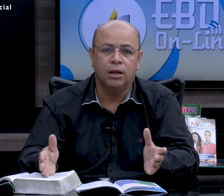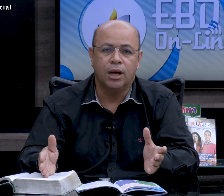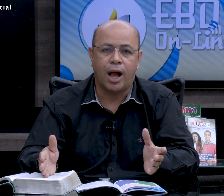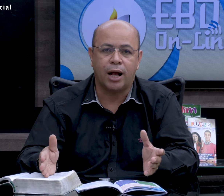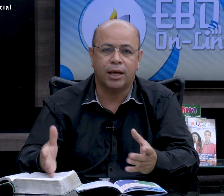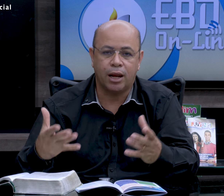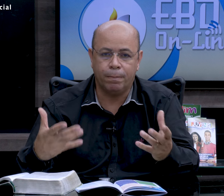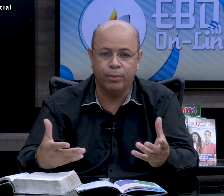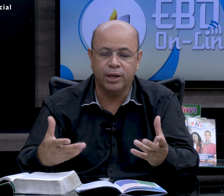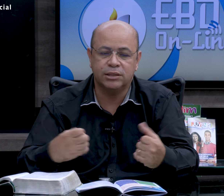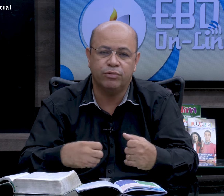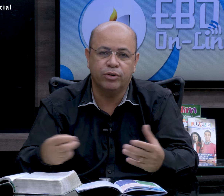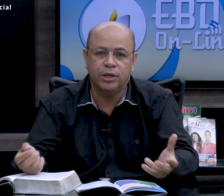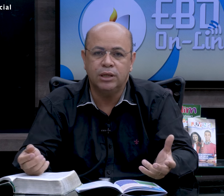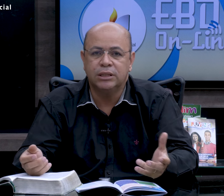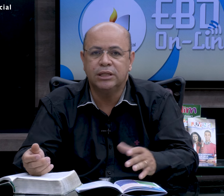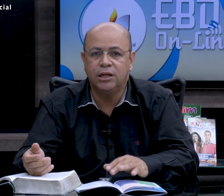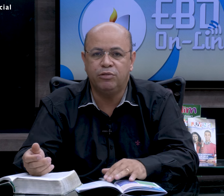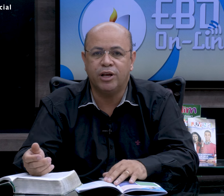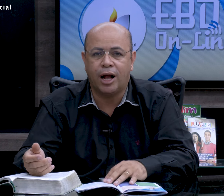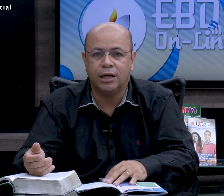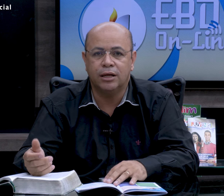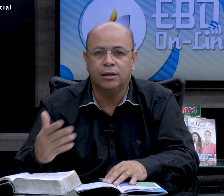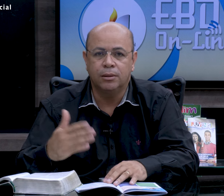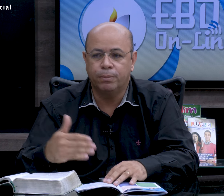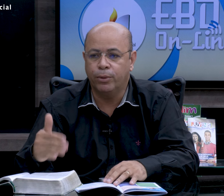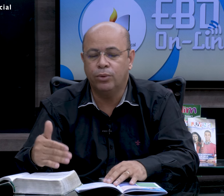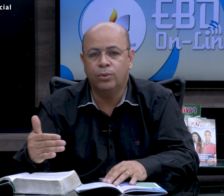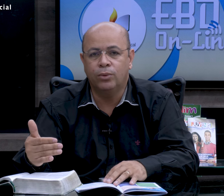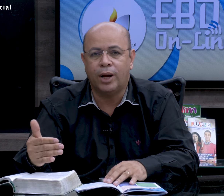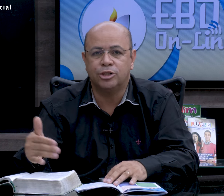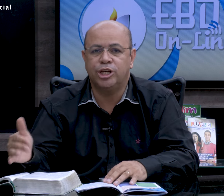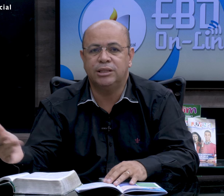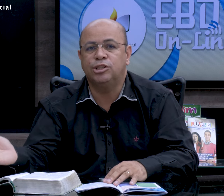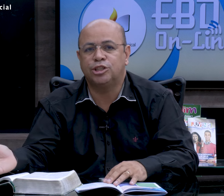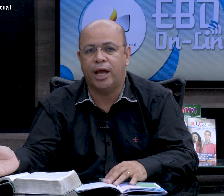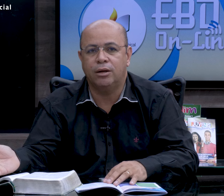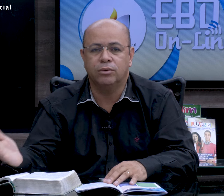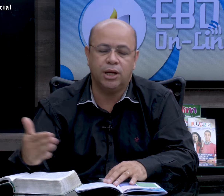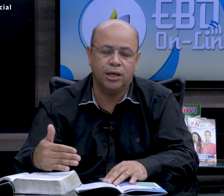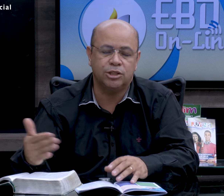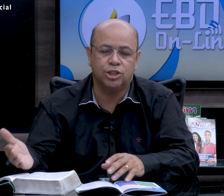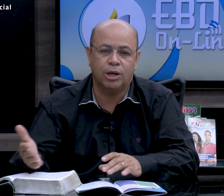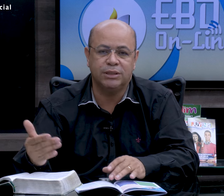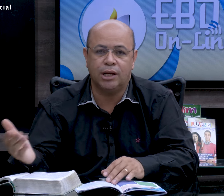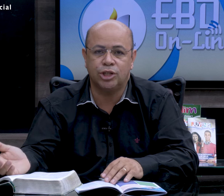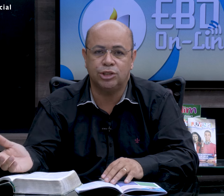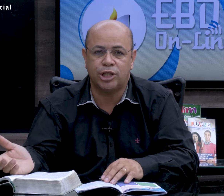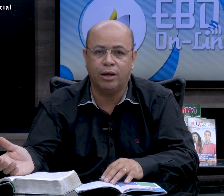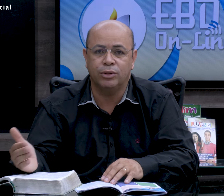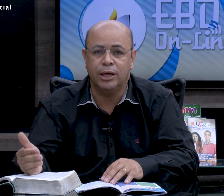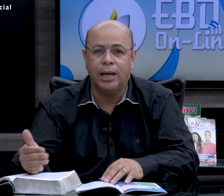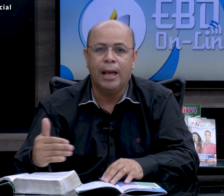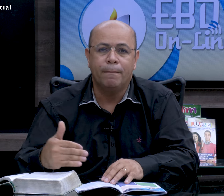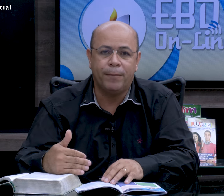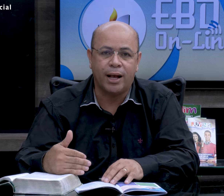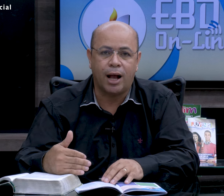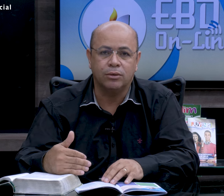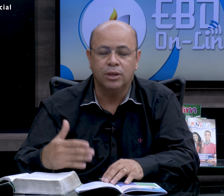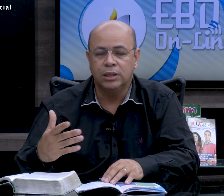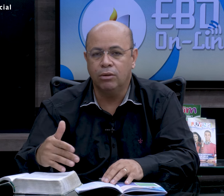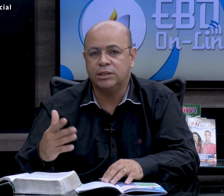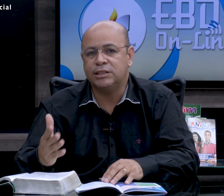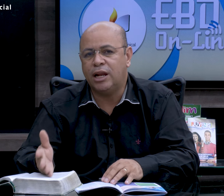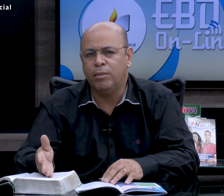que aquela pureza foi danificada por um agente externo e aí a gente chama esse agente externo de